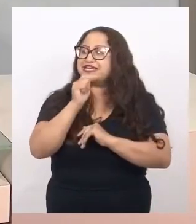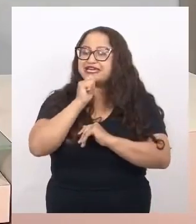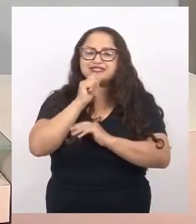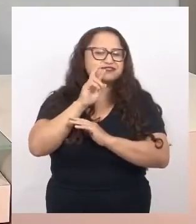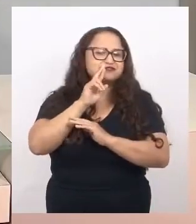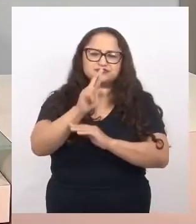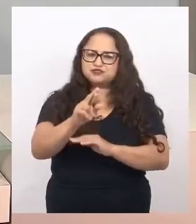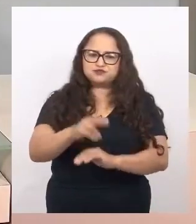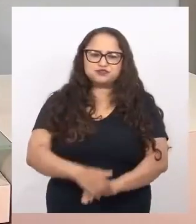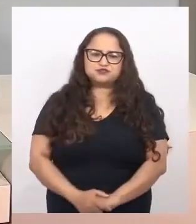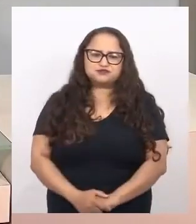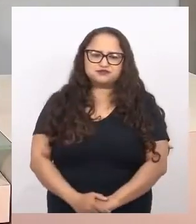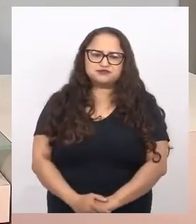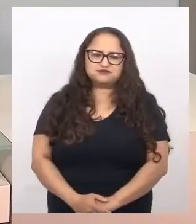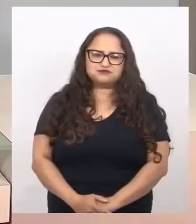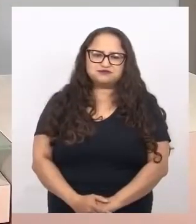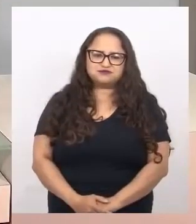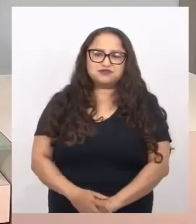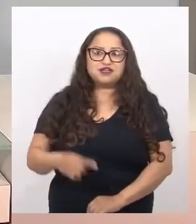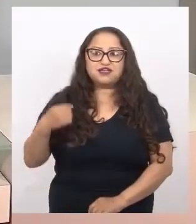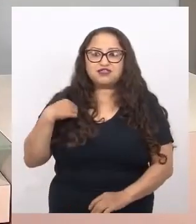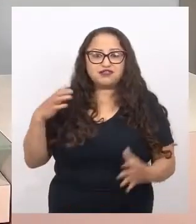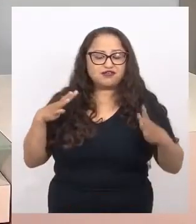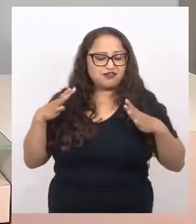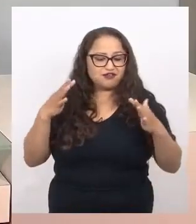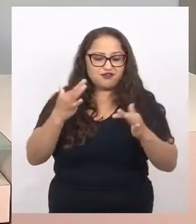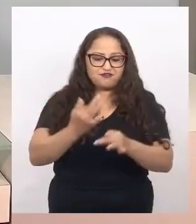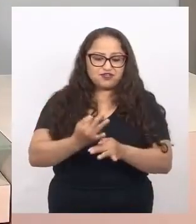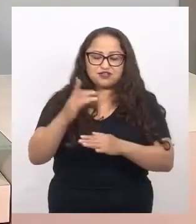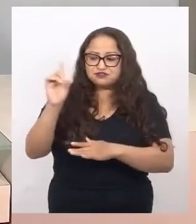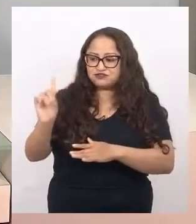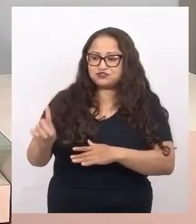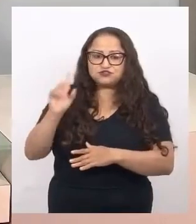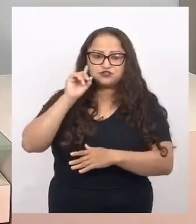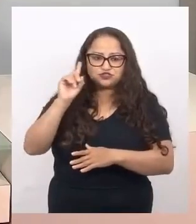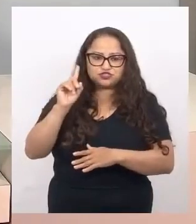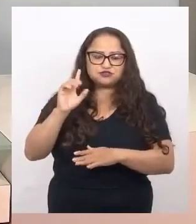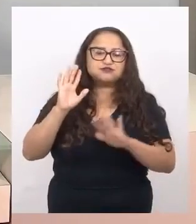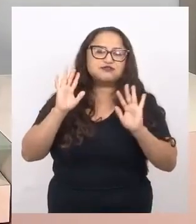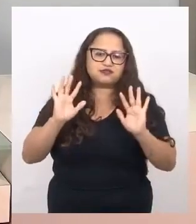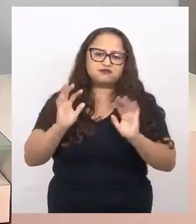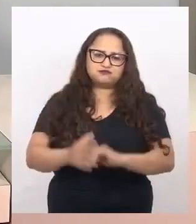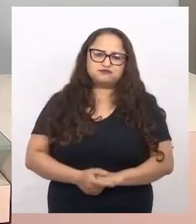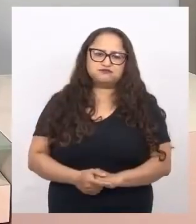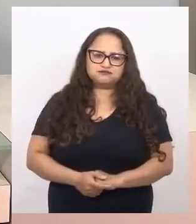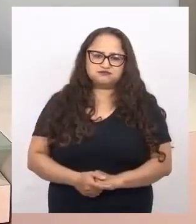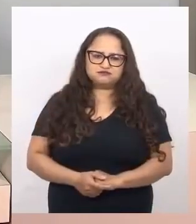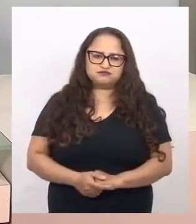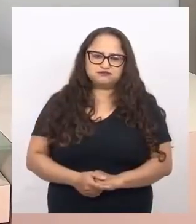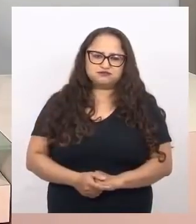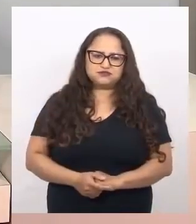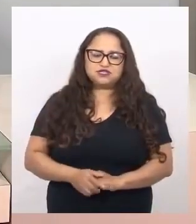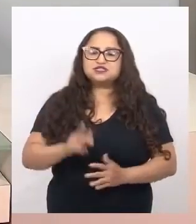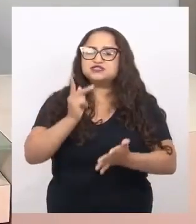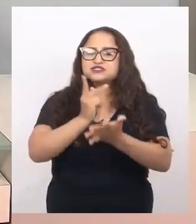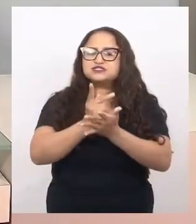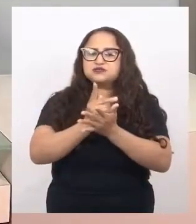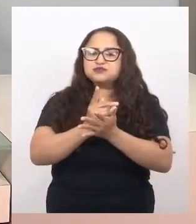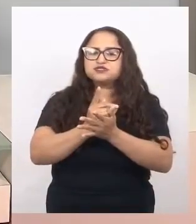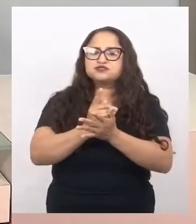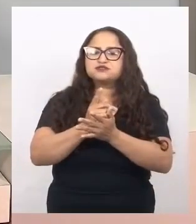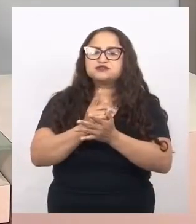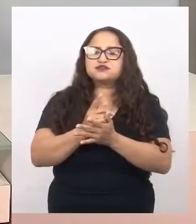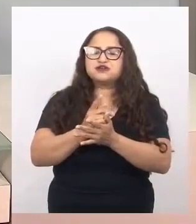Thaís. É feriado na minha escola ou na minha diretoria no dia tal. No caso da manifestação de